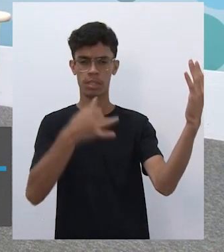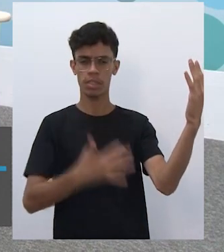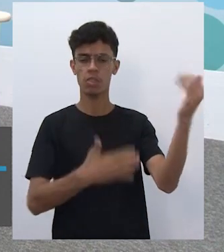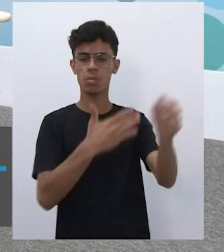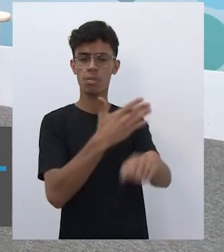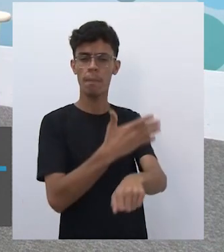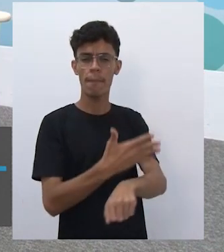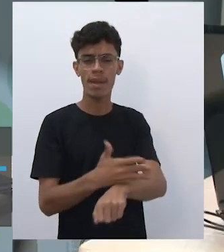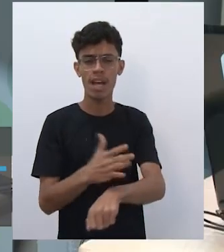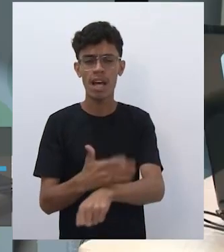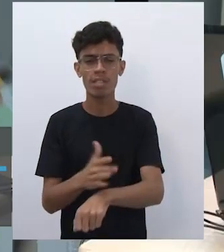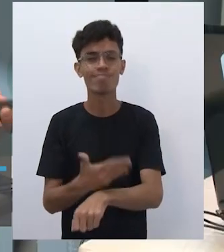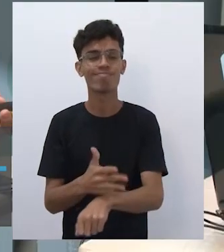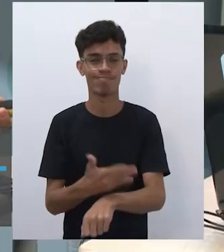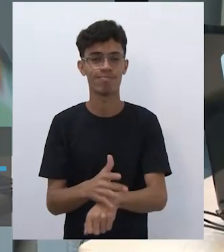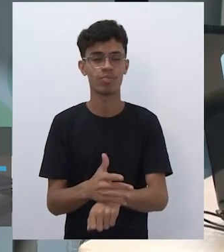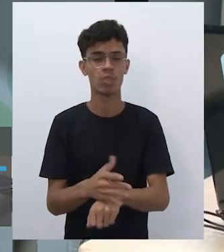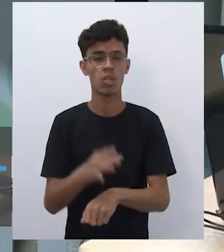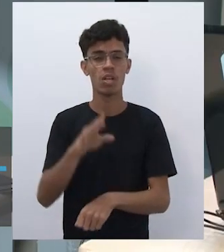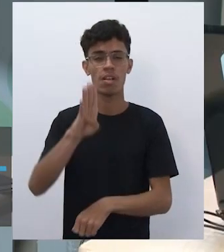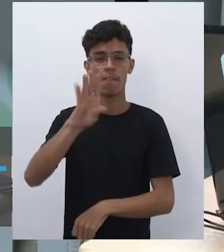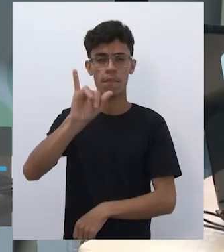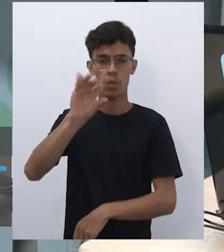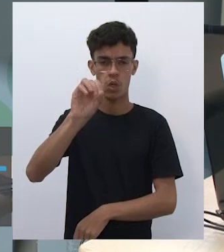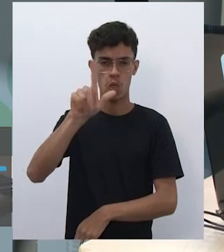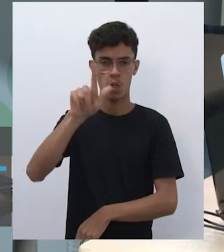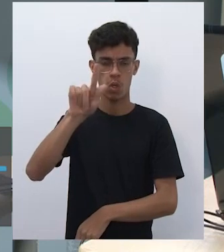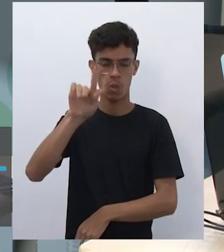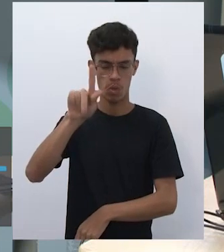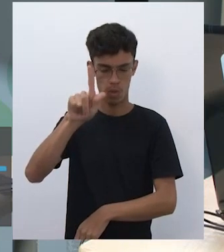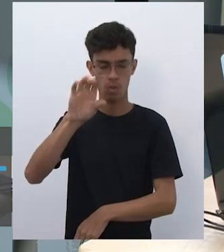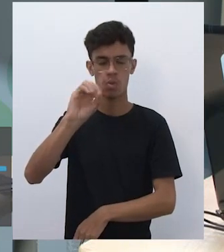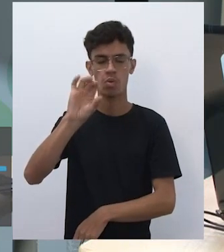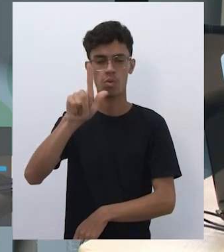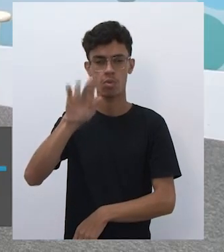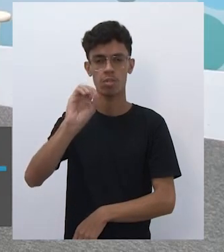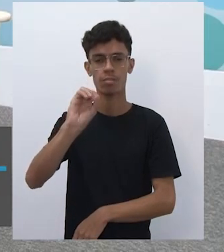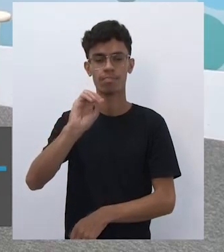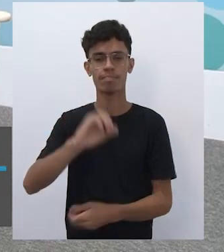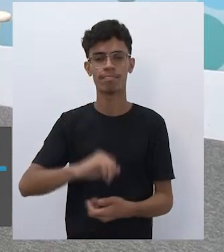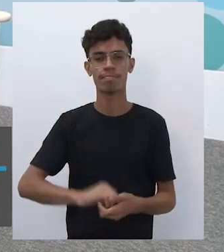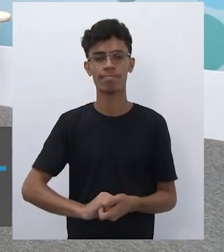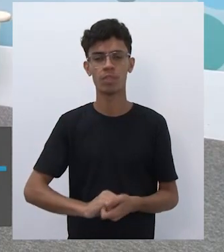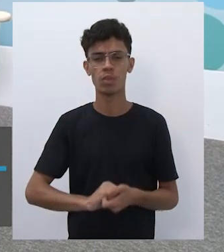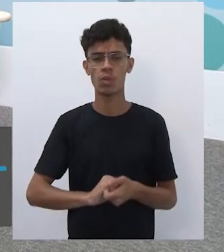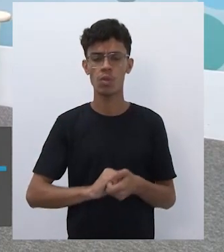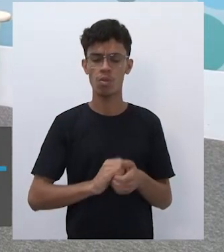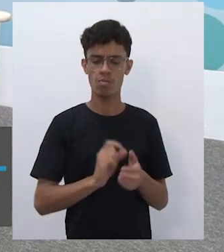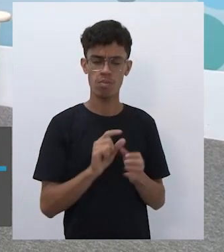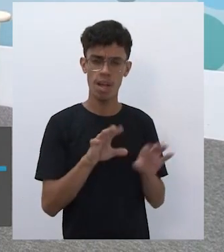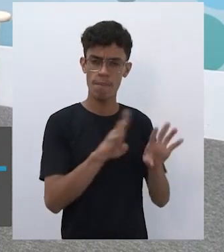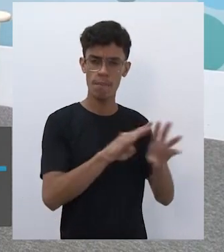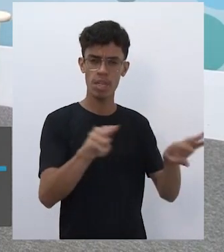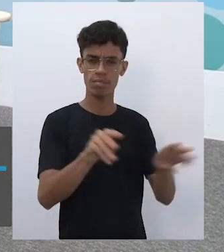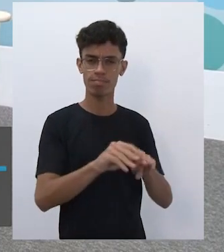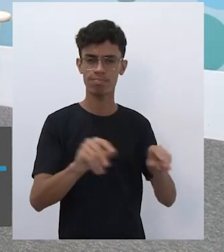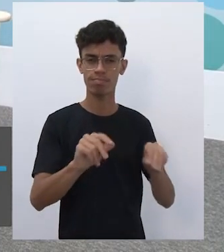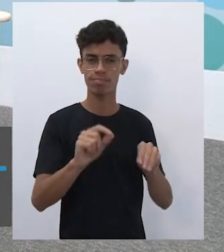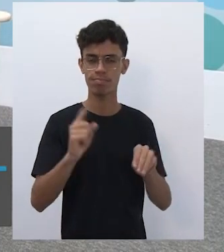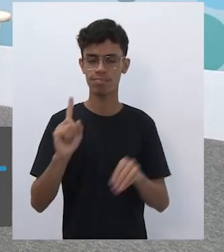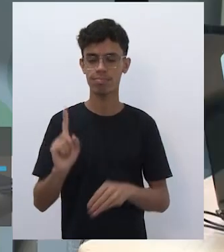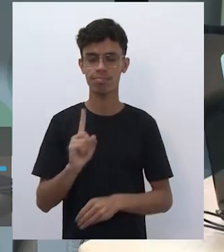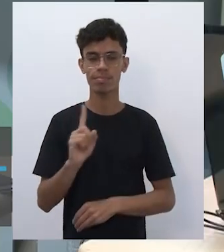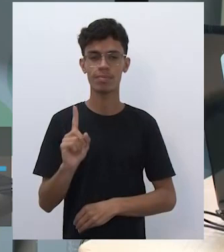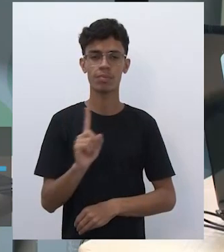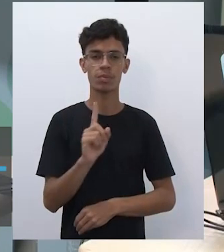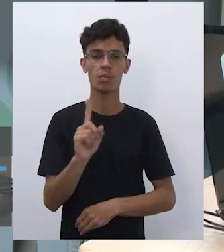gente está falando de um biólogo, talvez. Sim, porque não é só, sei lá, jogamos a semente ali e acabou, né? Exato, tem um método, né?